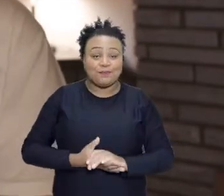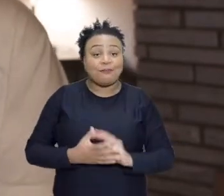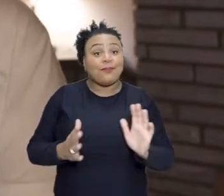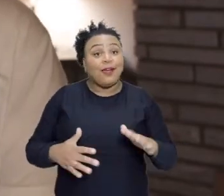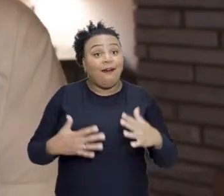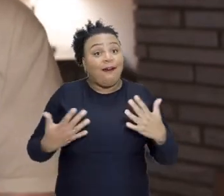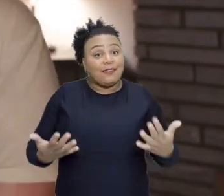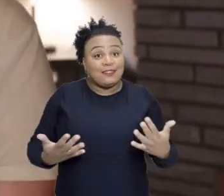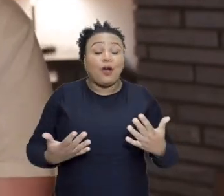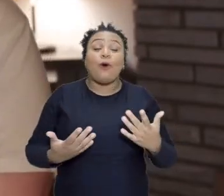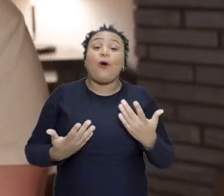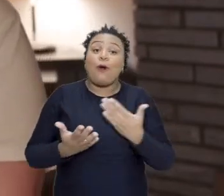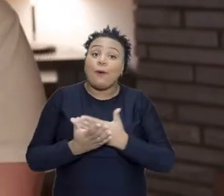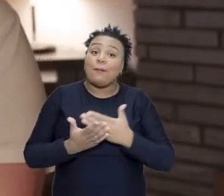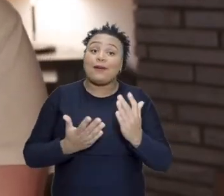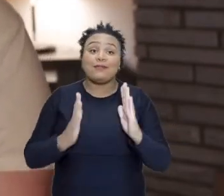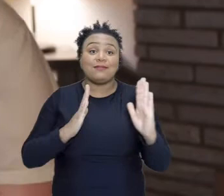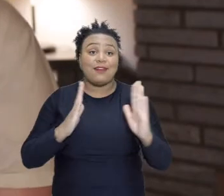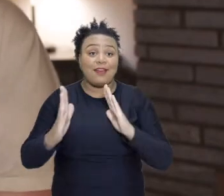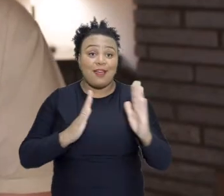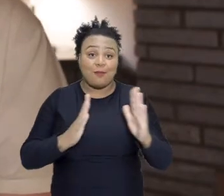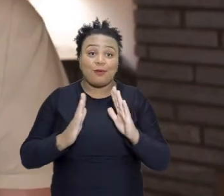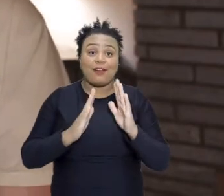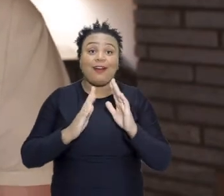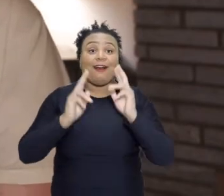gente chega na Grécia Antiga.